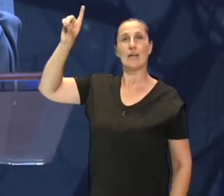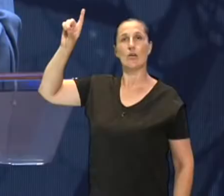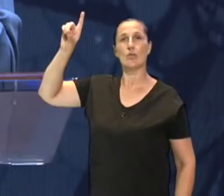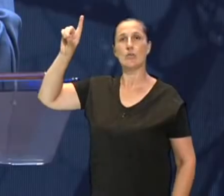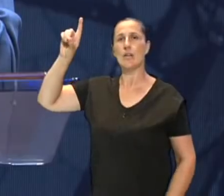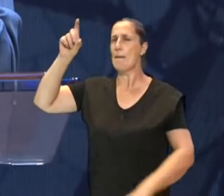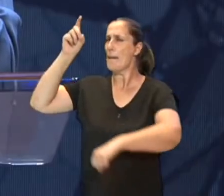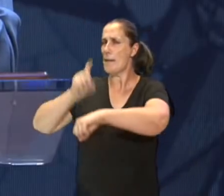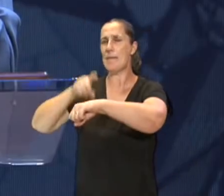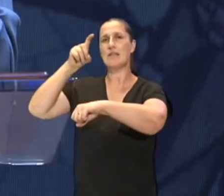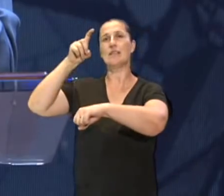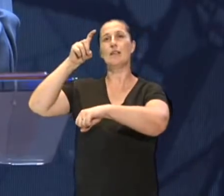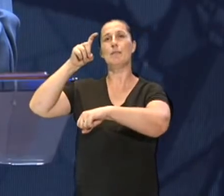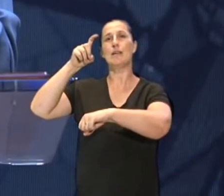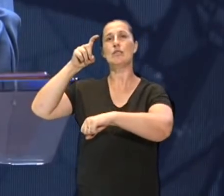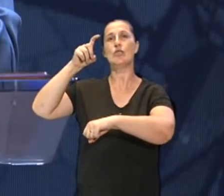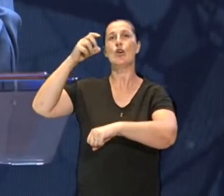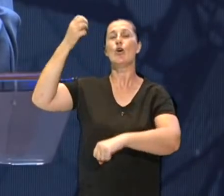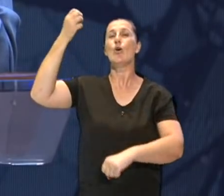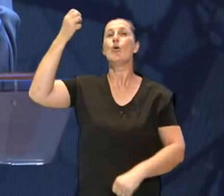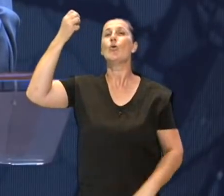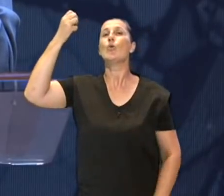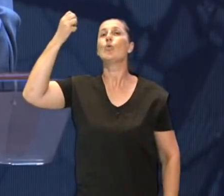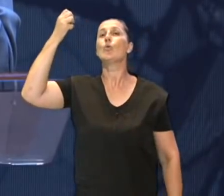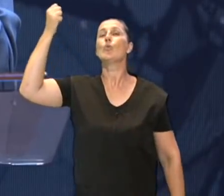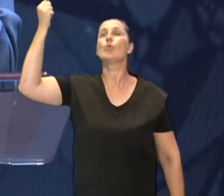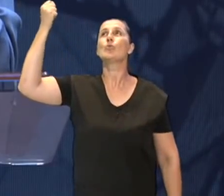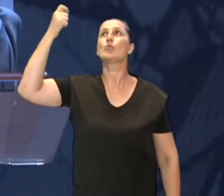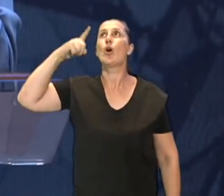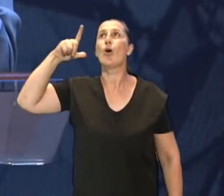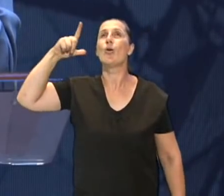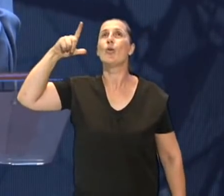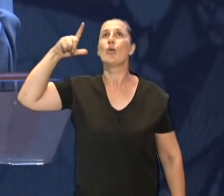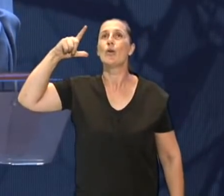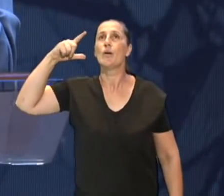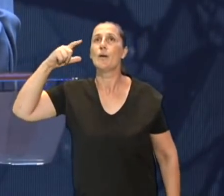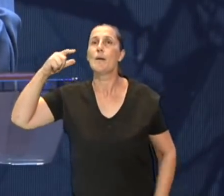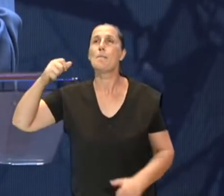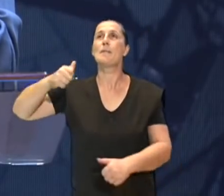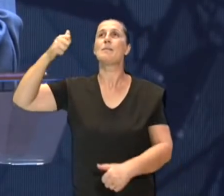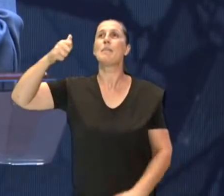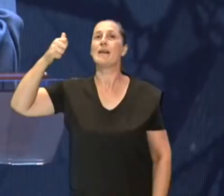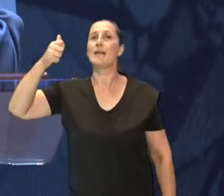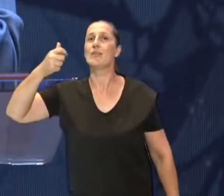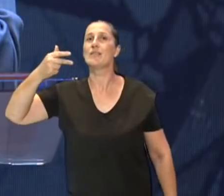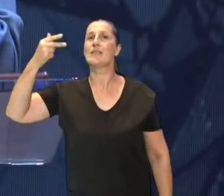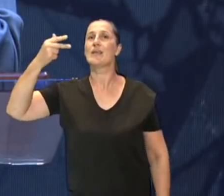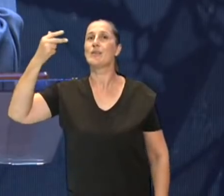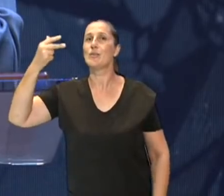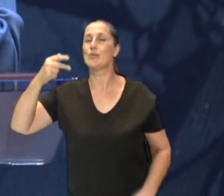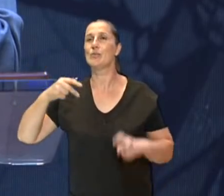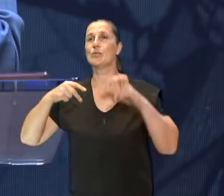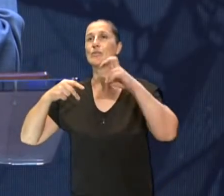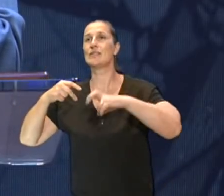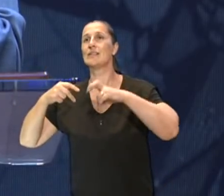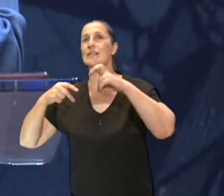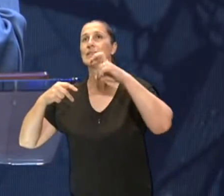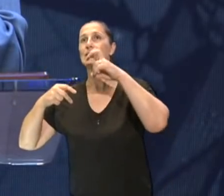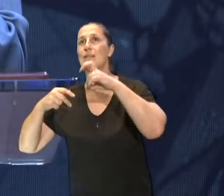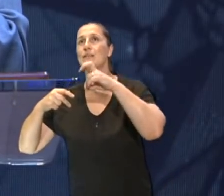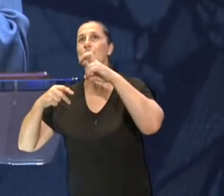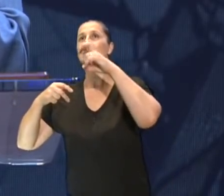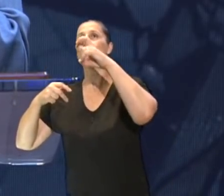sol começa a andar para trás. 1º degrau, 2º degrau, 3º, 4º,